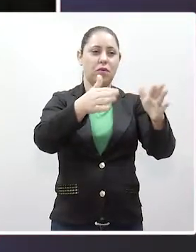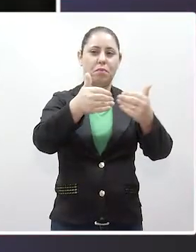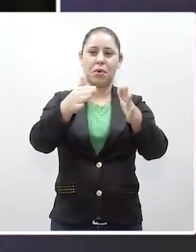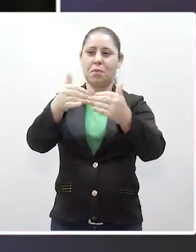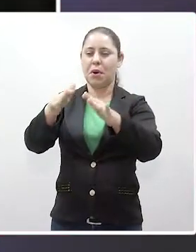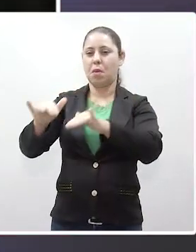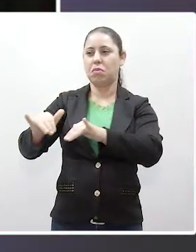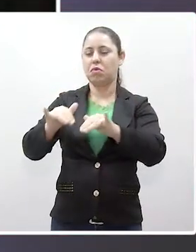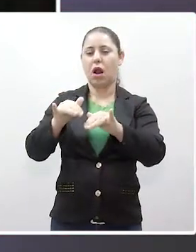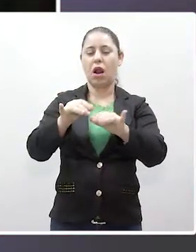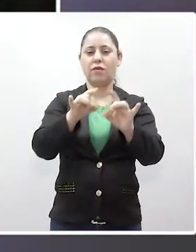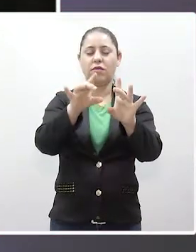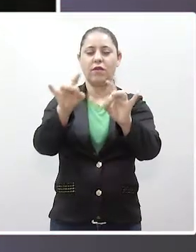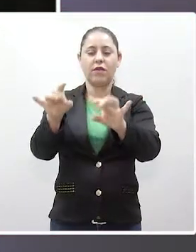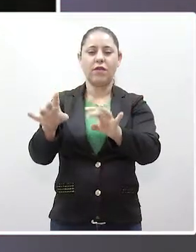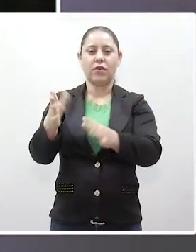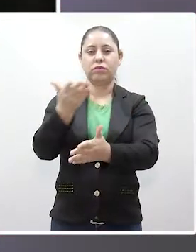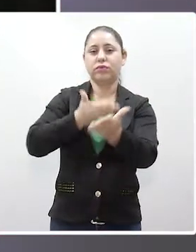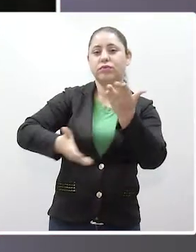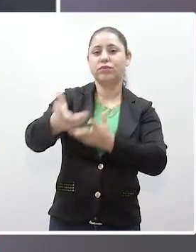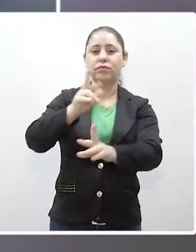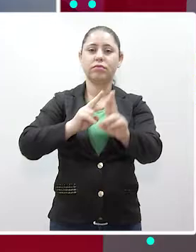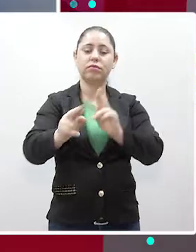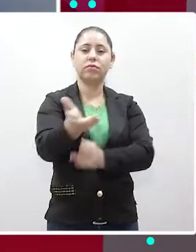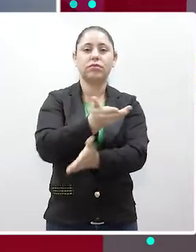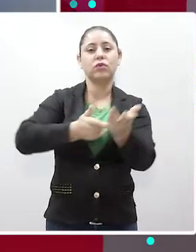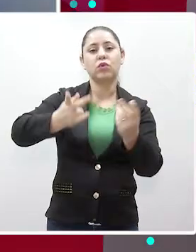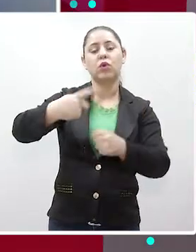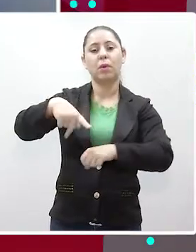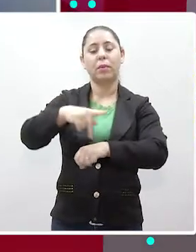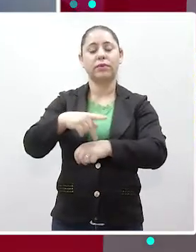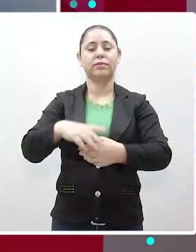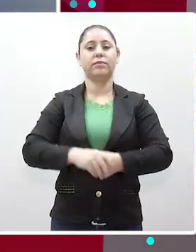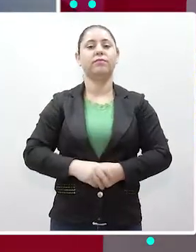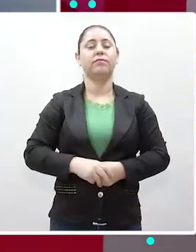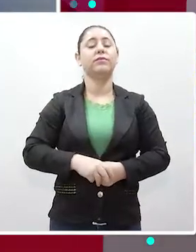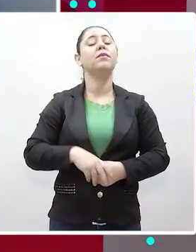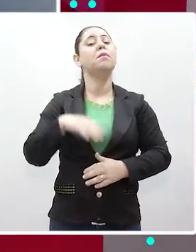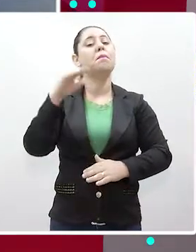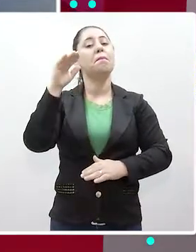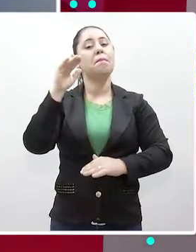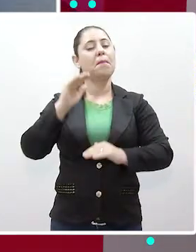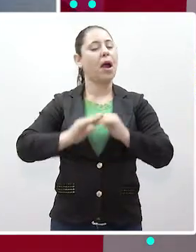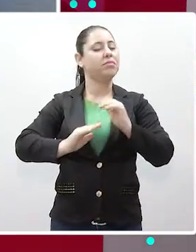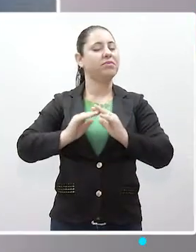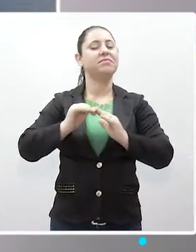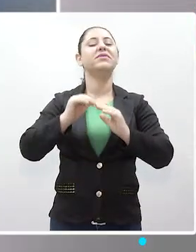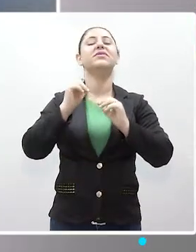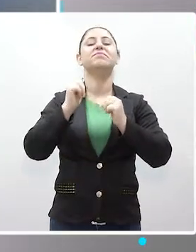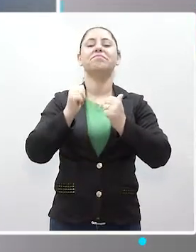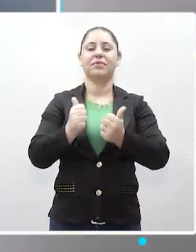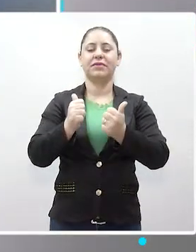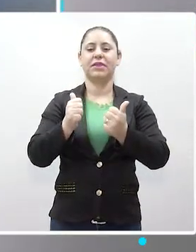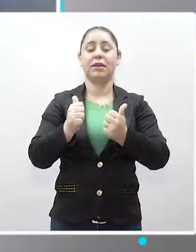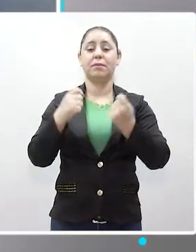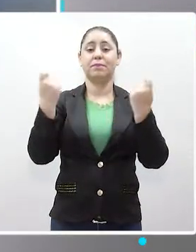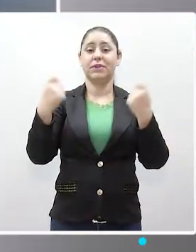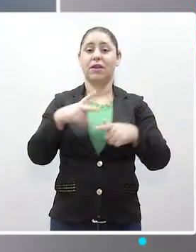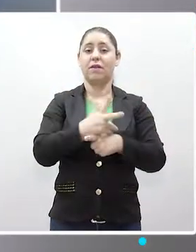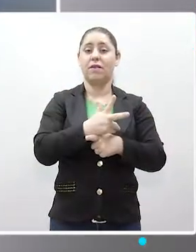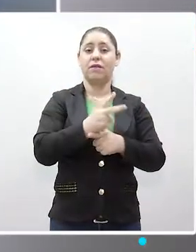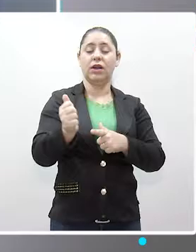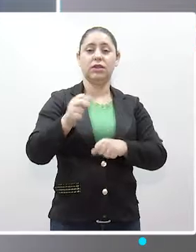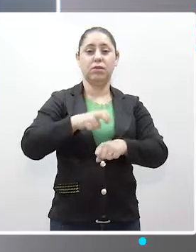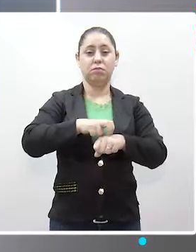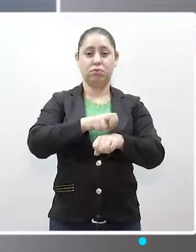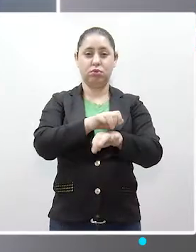os mercados. É mais ou menos isso que eu entendi, tá certo, Matheus? Perfeito, Thiago, é exatamente isso. A gente tem que vencer essa pandemia, com todas as armas